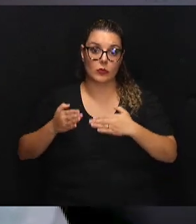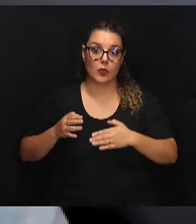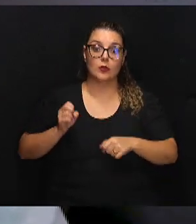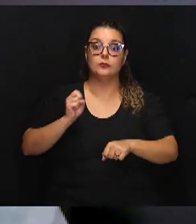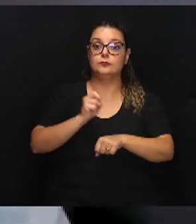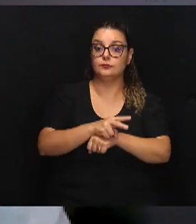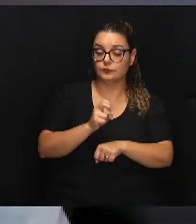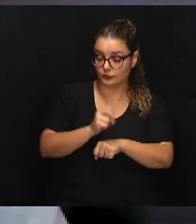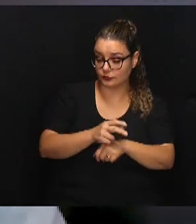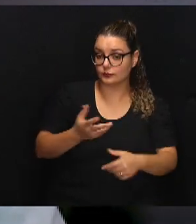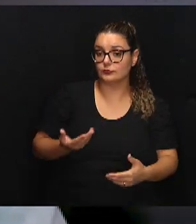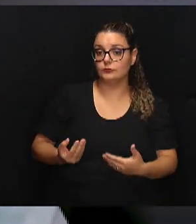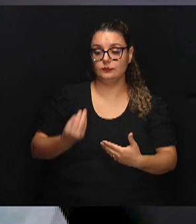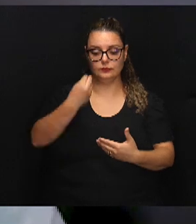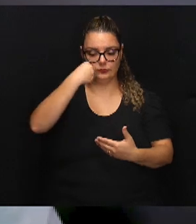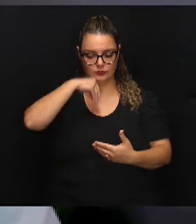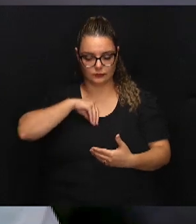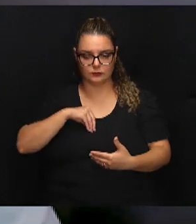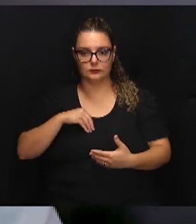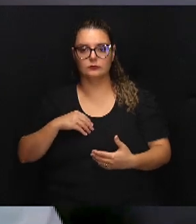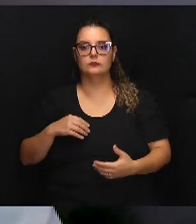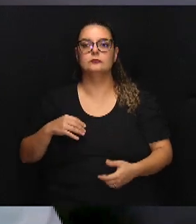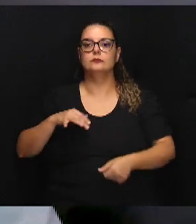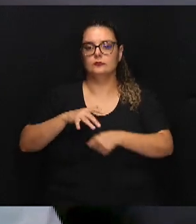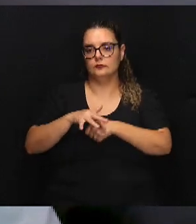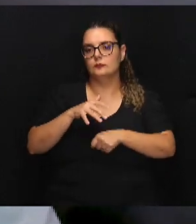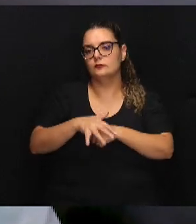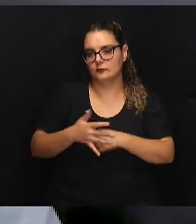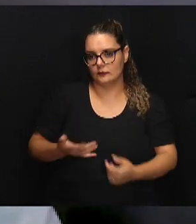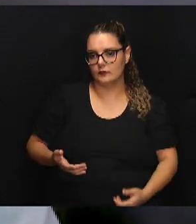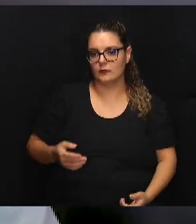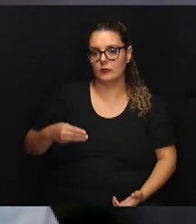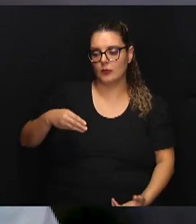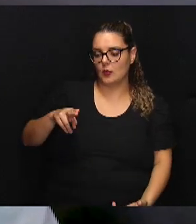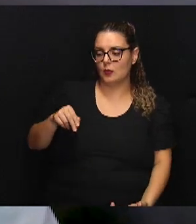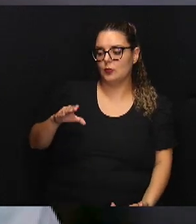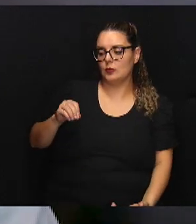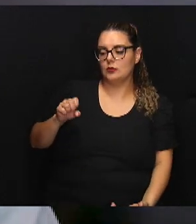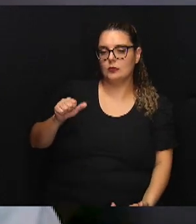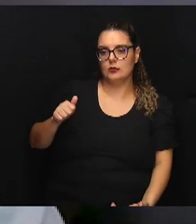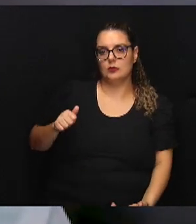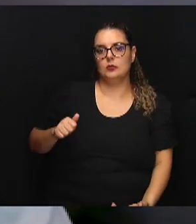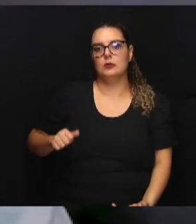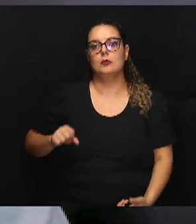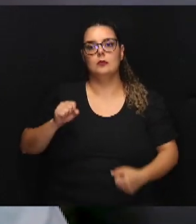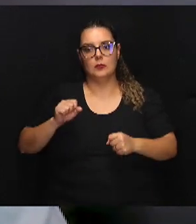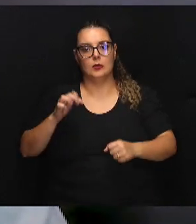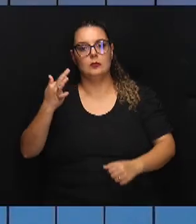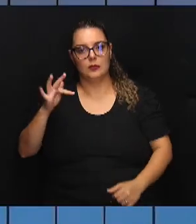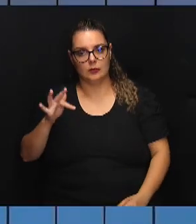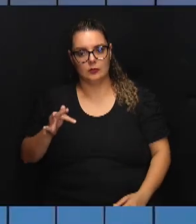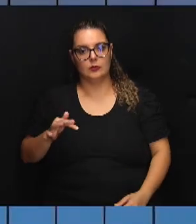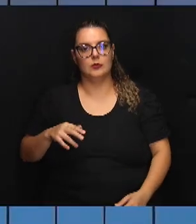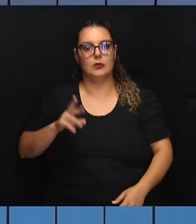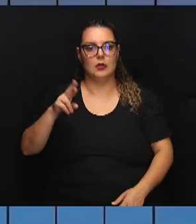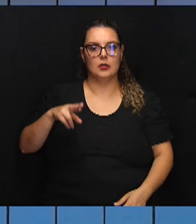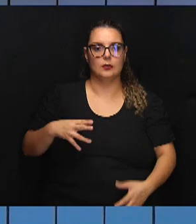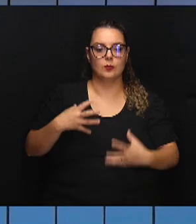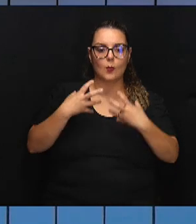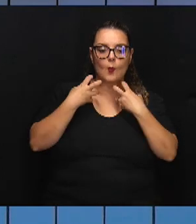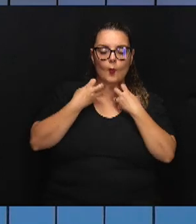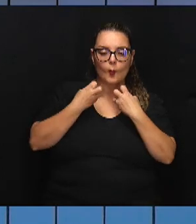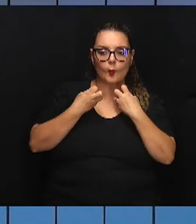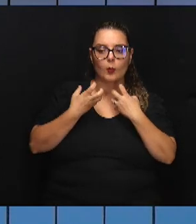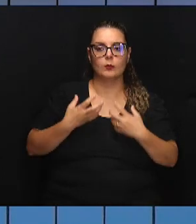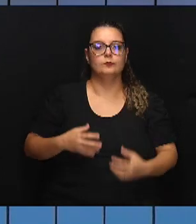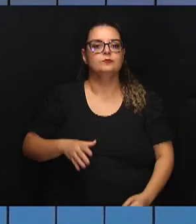vírus entrar na mucosa e causar uma infecção, porque justamente a mucosa pode ficar machucada por conta da secura. Uma curiosidade que